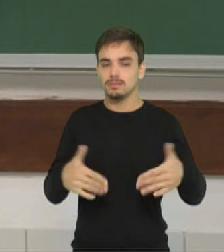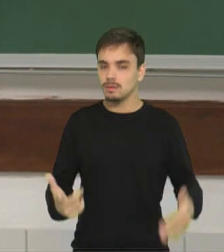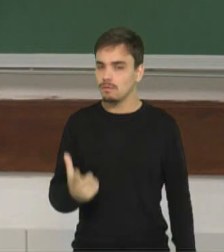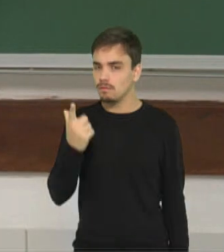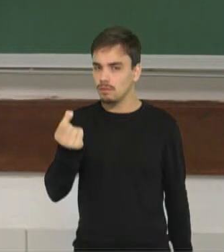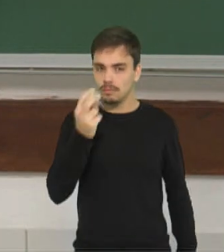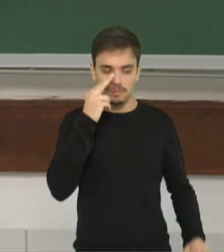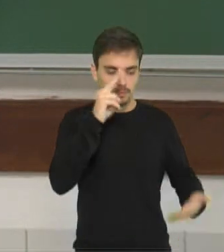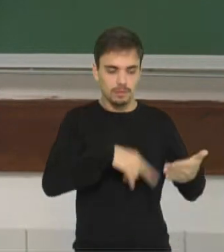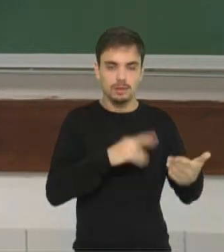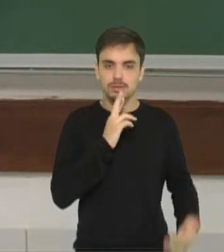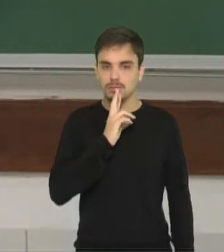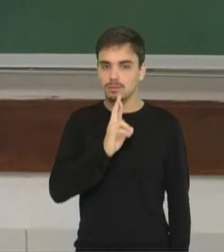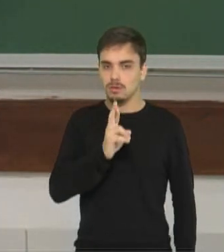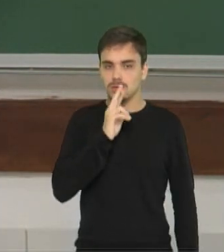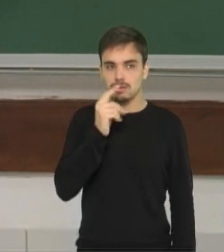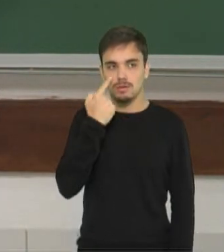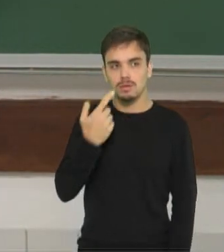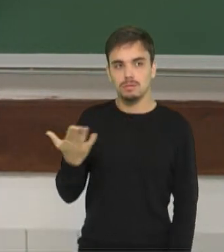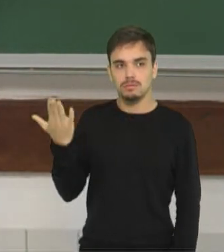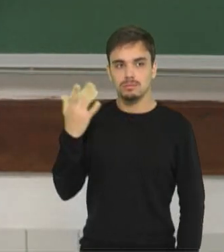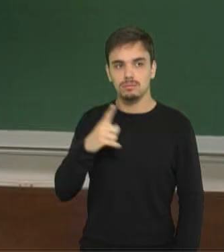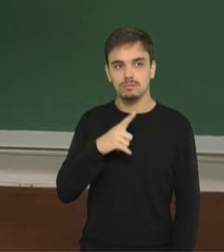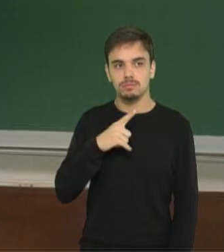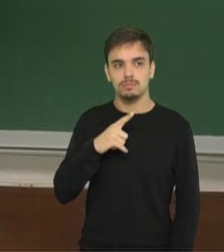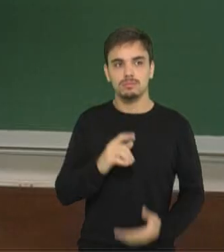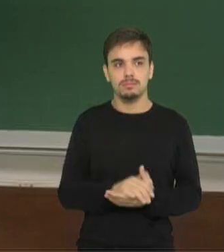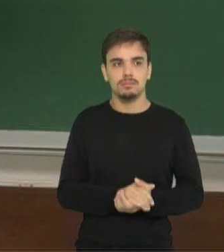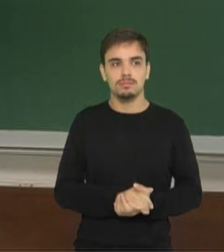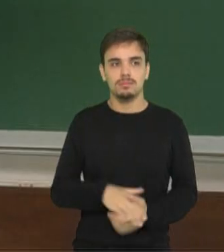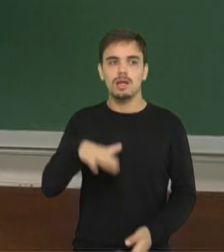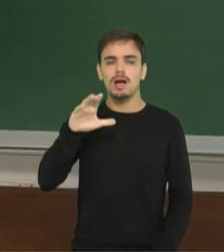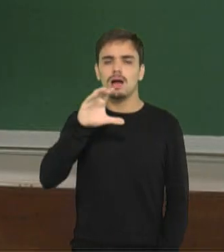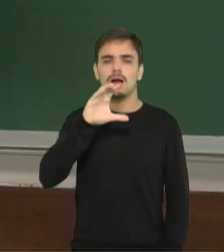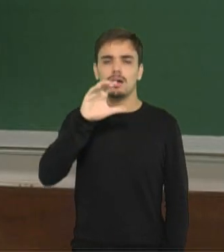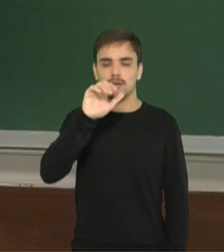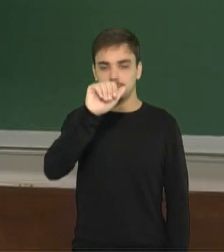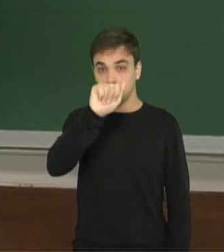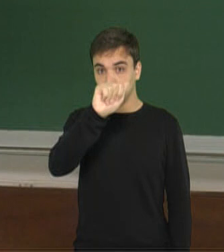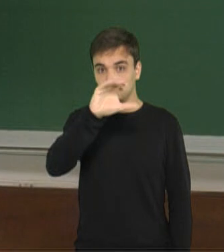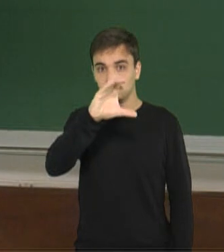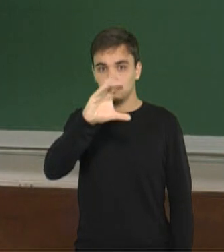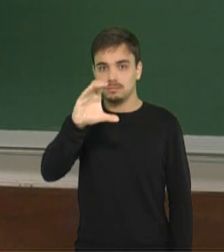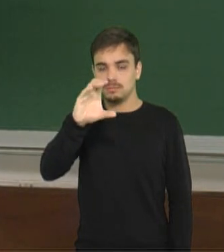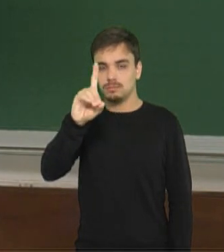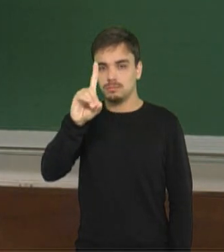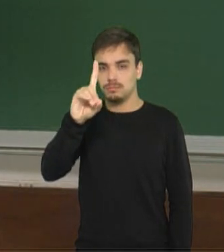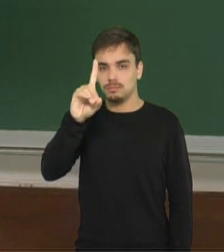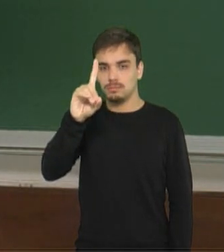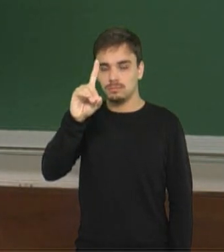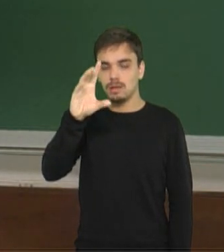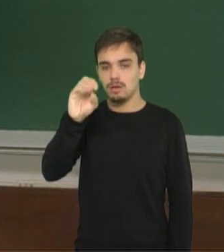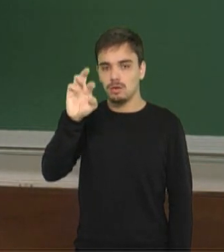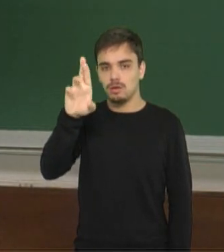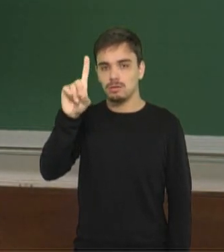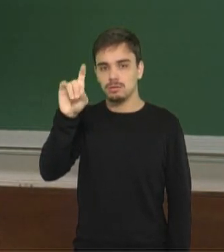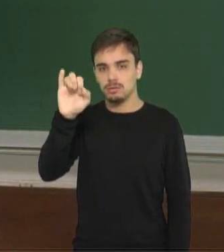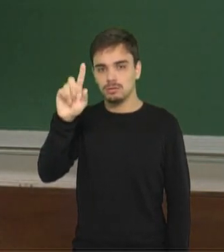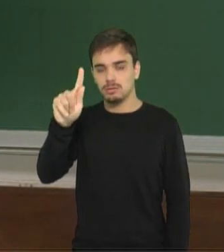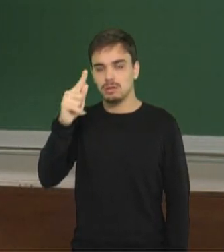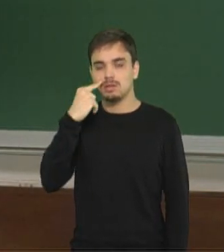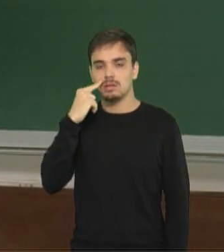Vamos conferir então a resposta? Vejam lá, o according to, ele quer dizer, está se referindo a uma fonte, de acordo com